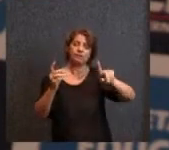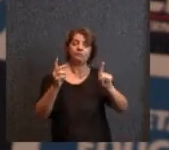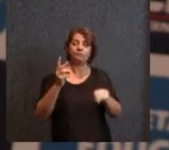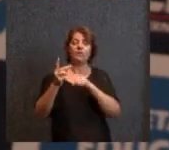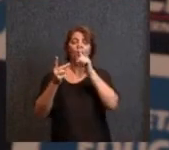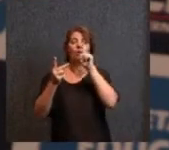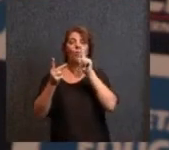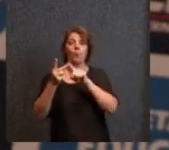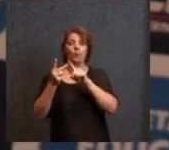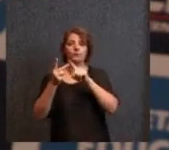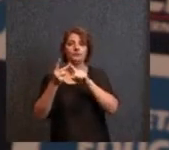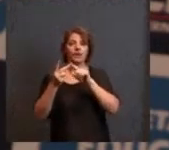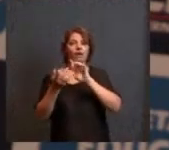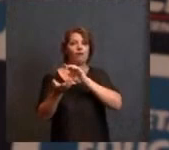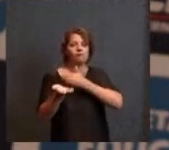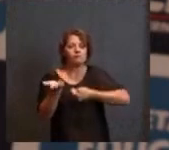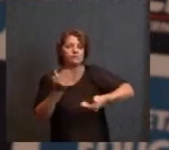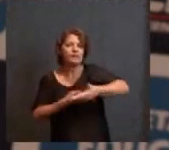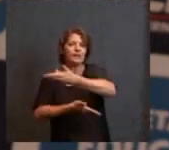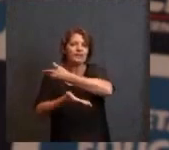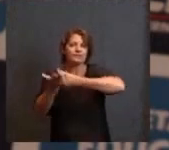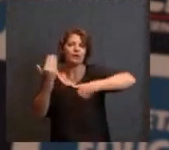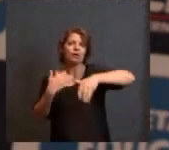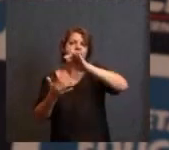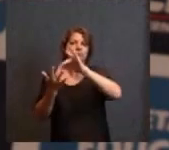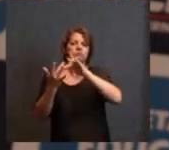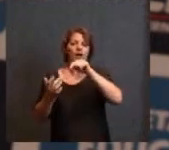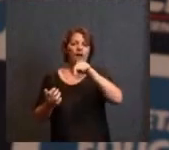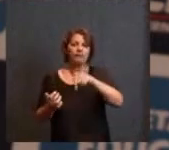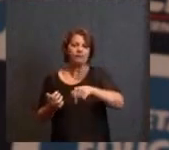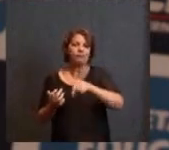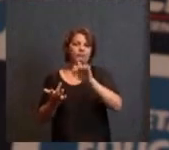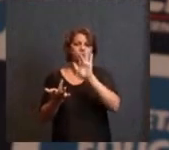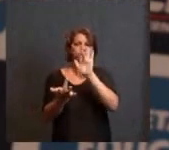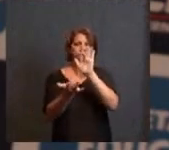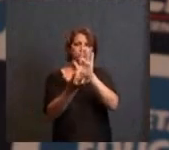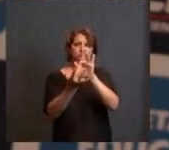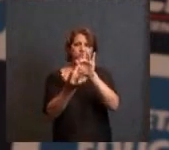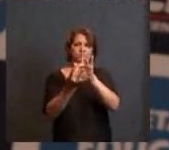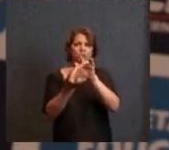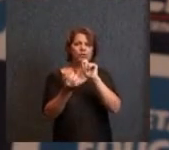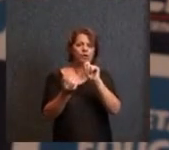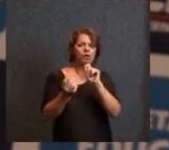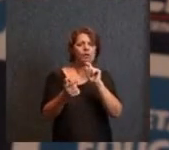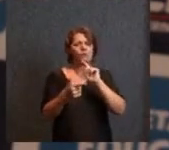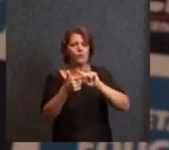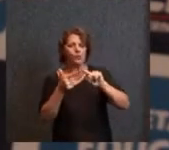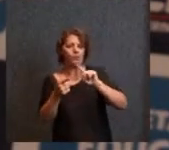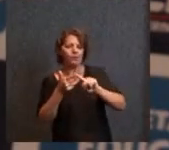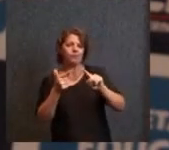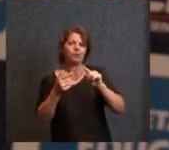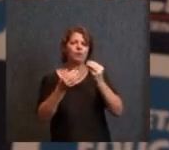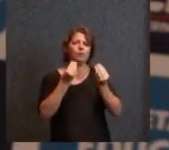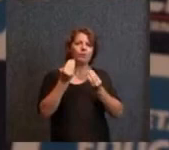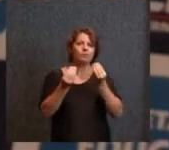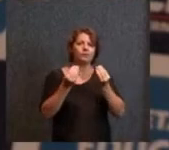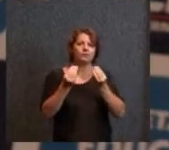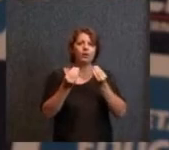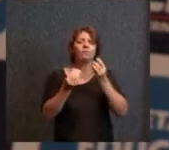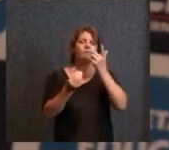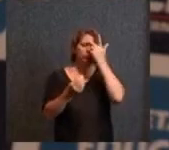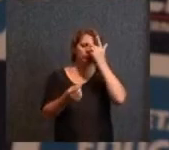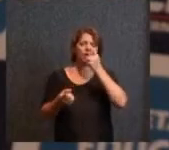uma interatividade com as pessoas aqui desse espaço, com algumas questões que serão encaminhadas, pessoas já foram